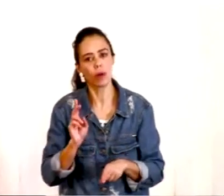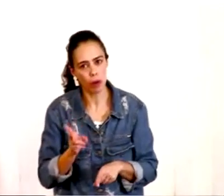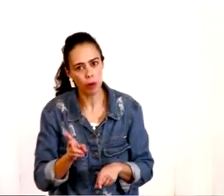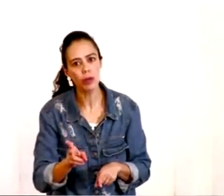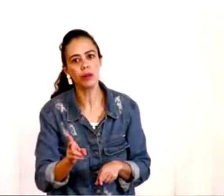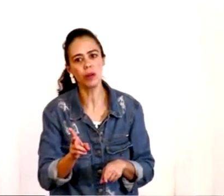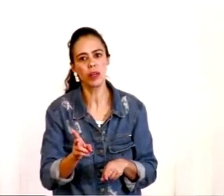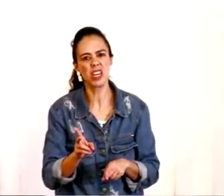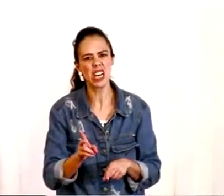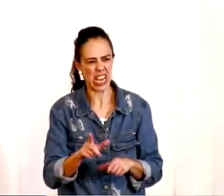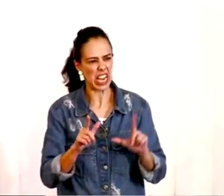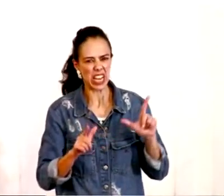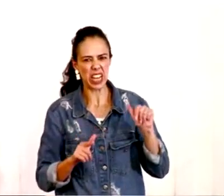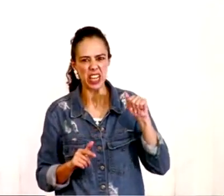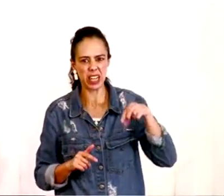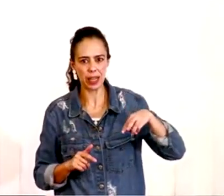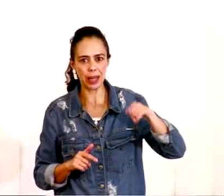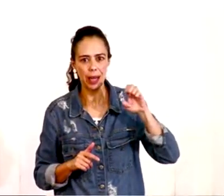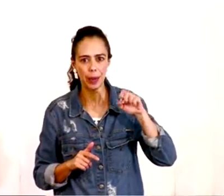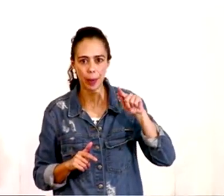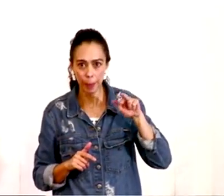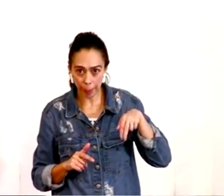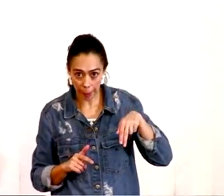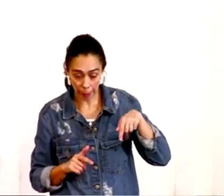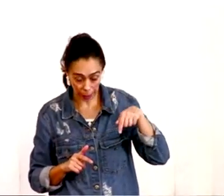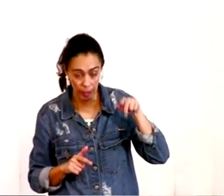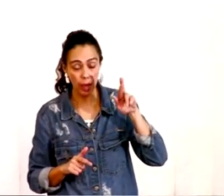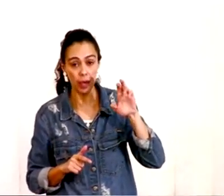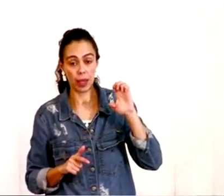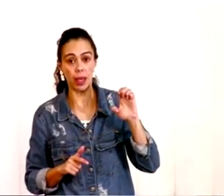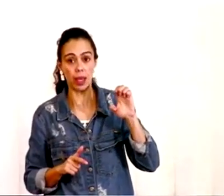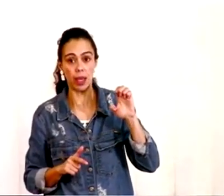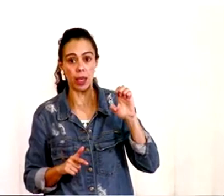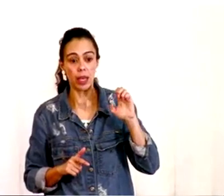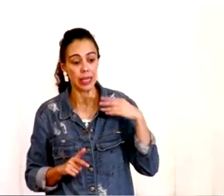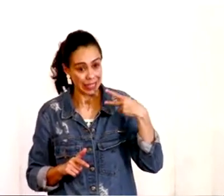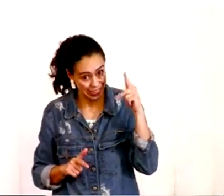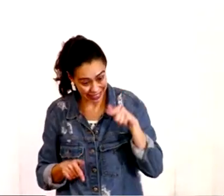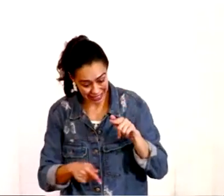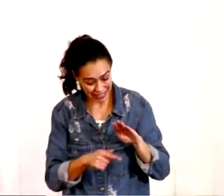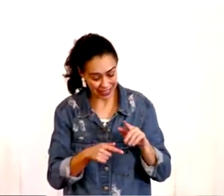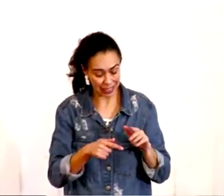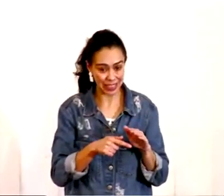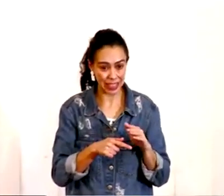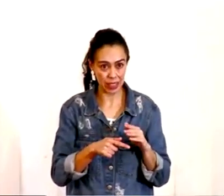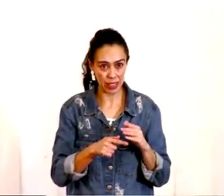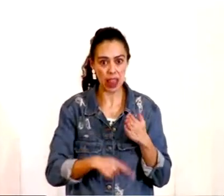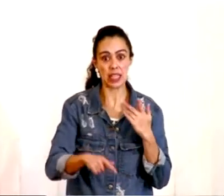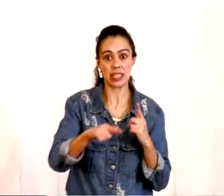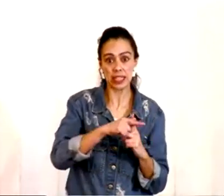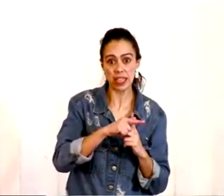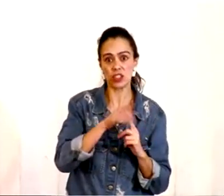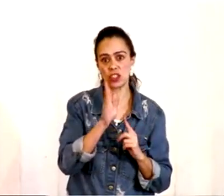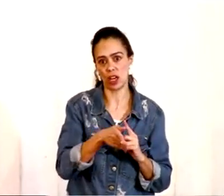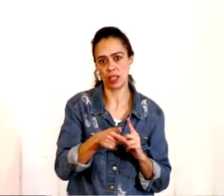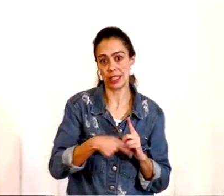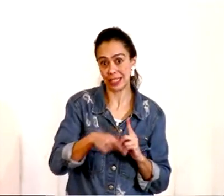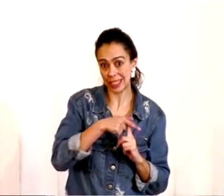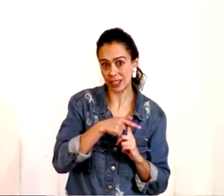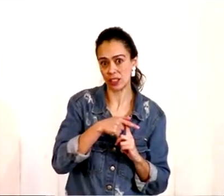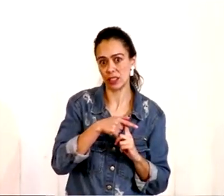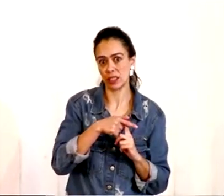Caim, agora de Lameque, porém 70 vezes 7. O que um homem é capaz de